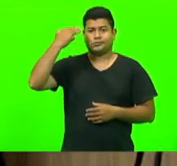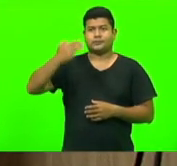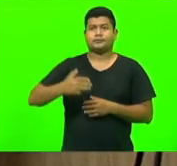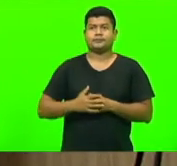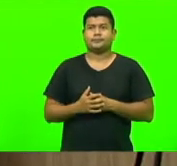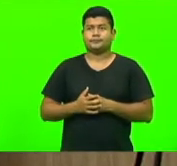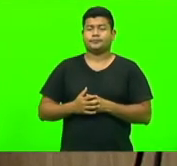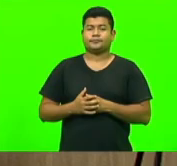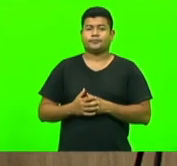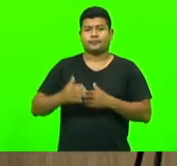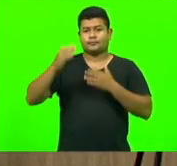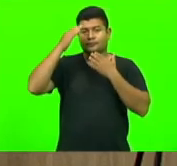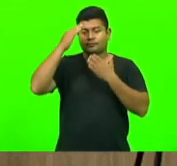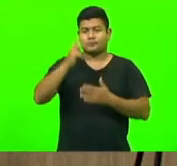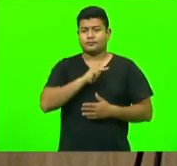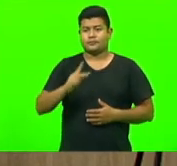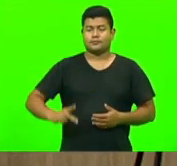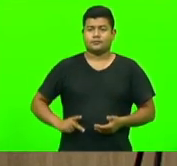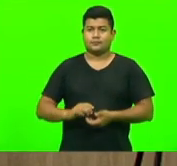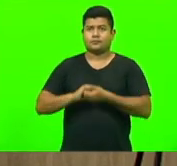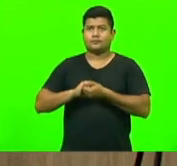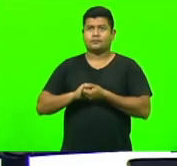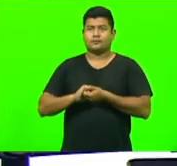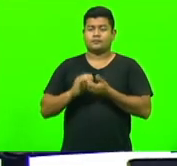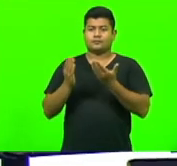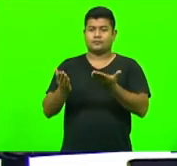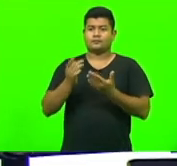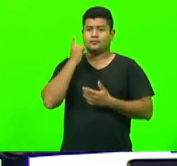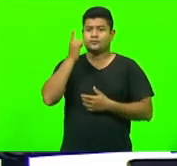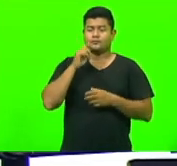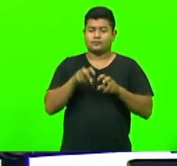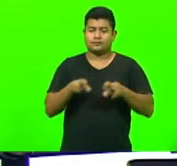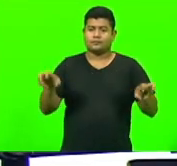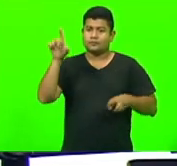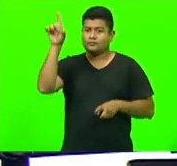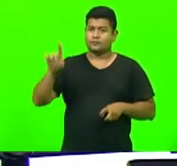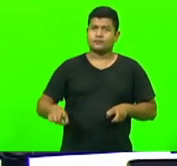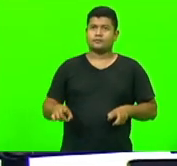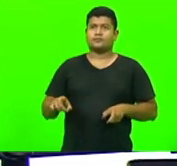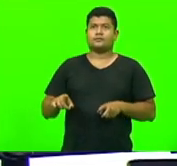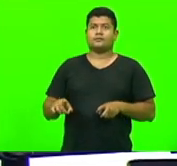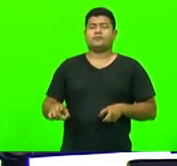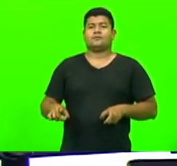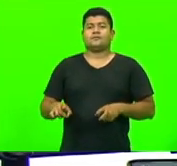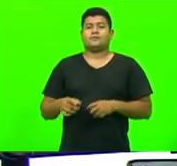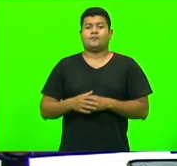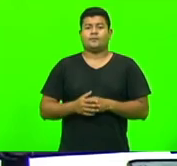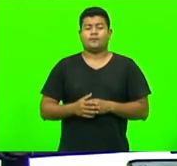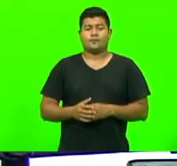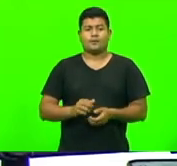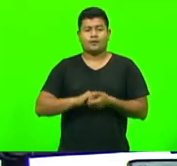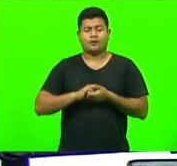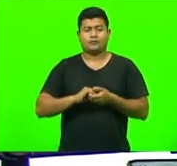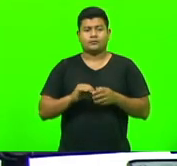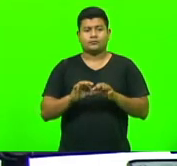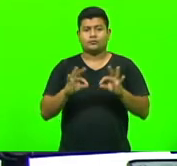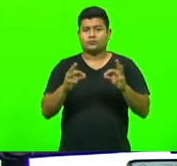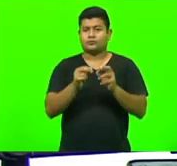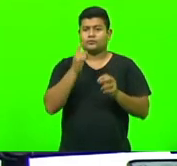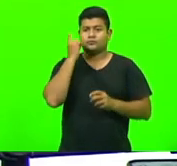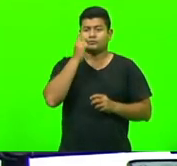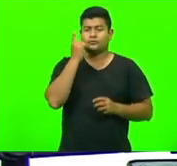Obrigado, presidente. Cumprimento Vossa Excelência, deputado Moacir Sopelsa, mesa diretora, os nobres colegas, deputados, o público que está presente